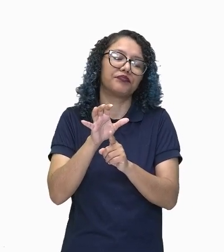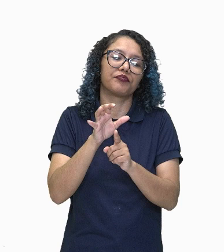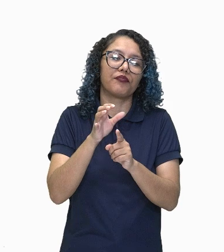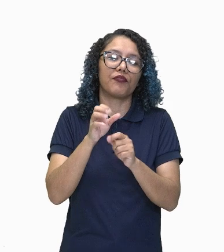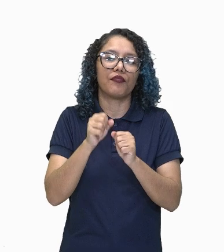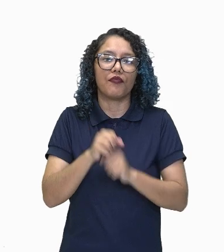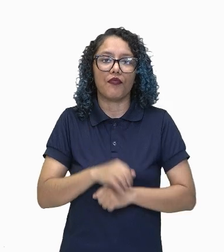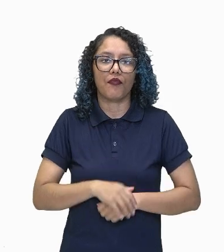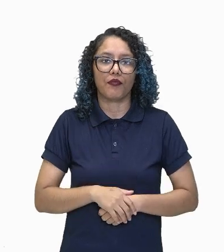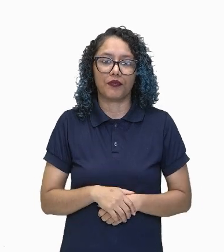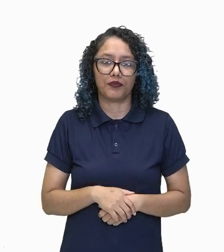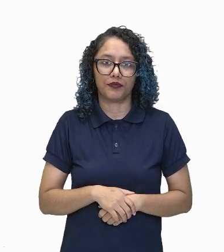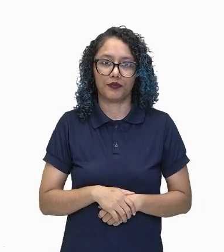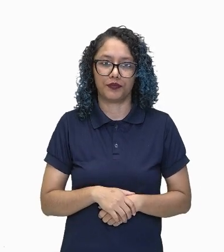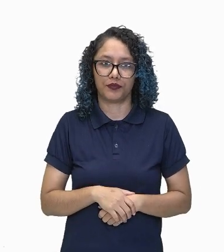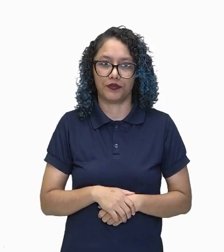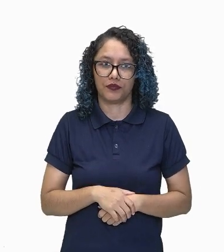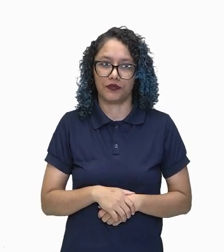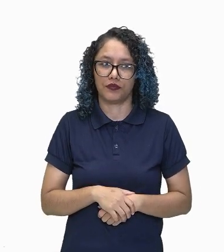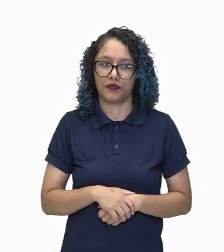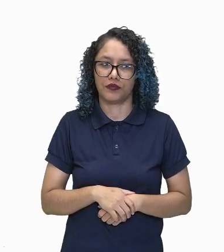seu